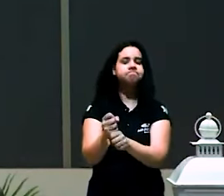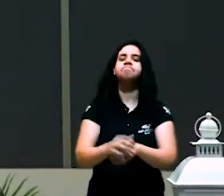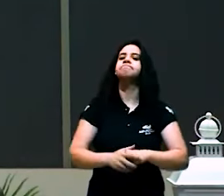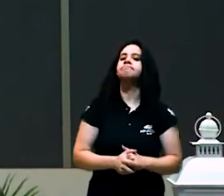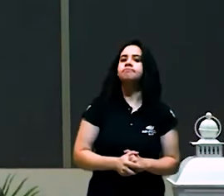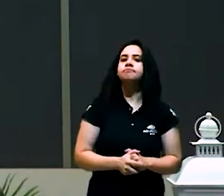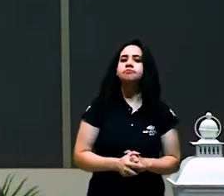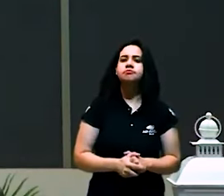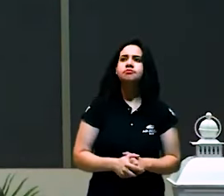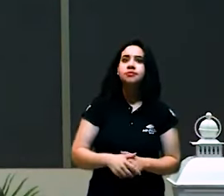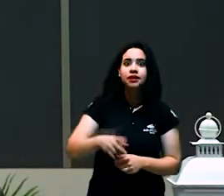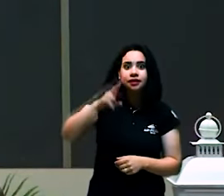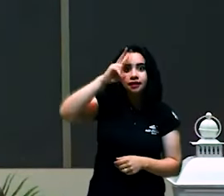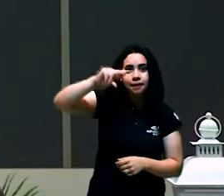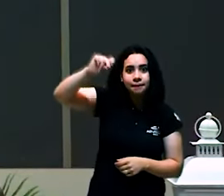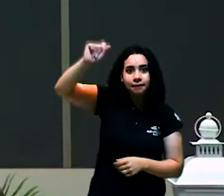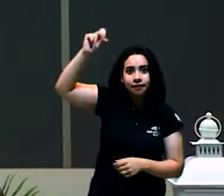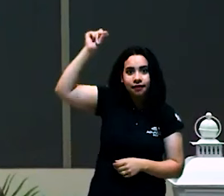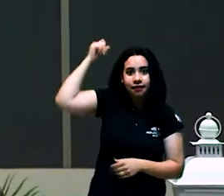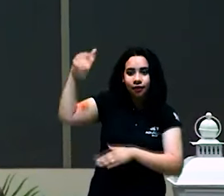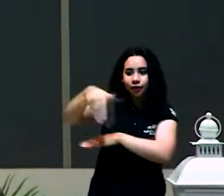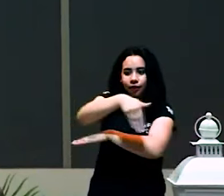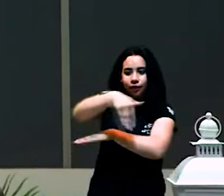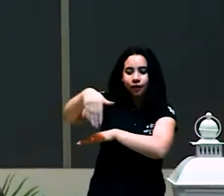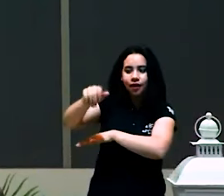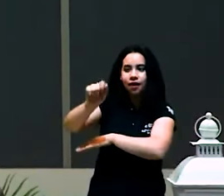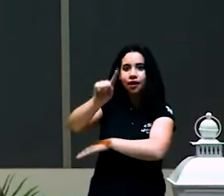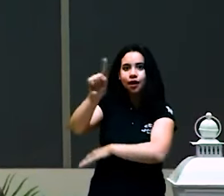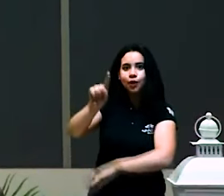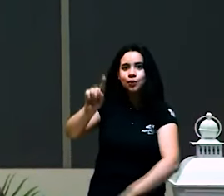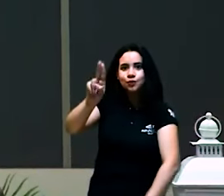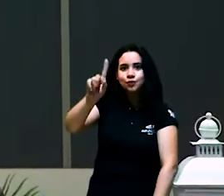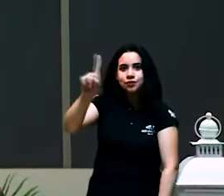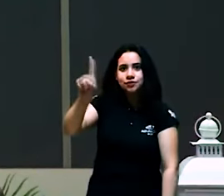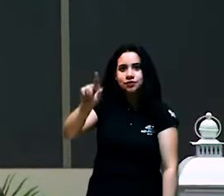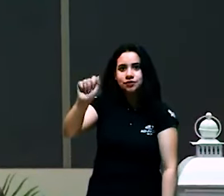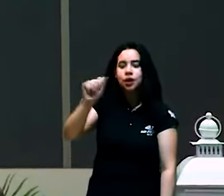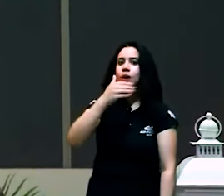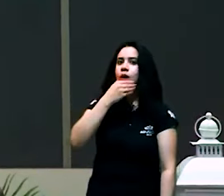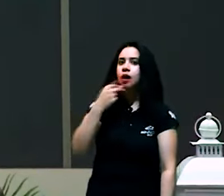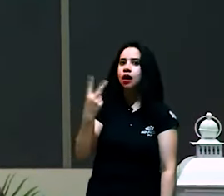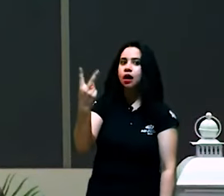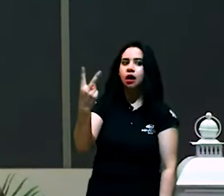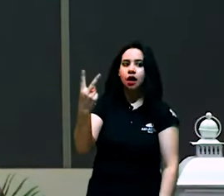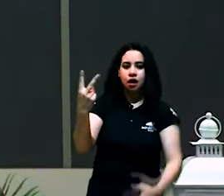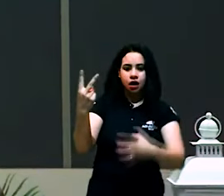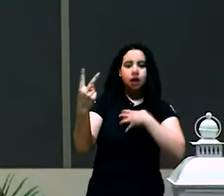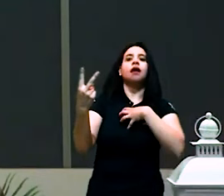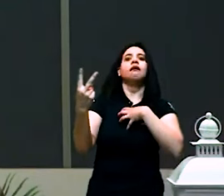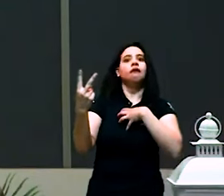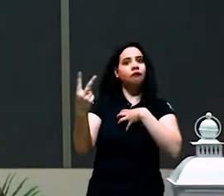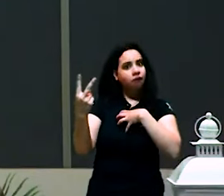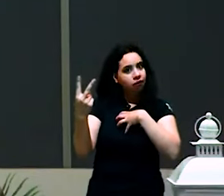em Azusa. E um deles disse, eu quero isso para mim. Ele foi para lá. E graças a Deus que